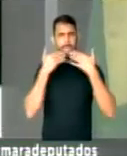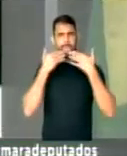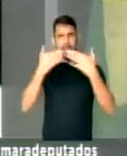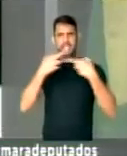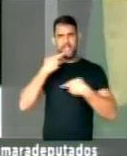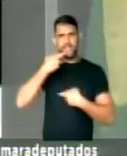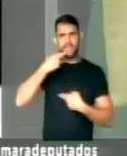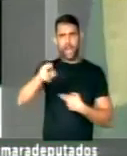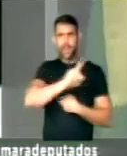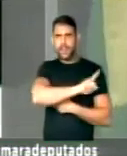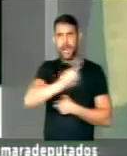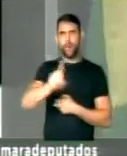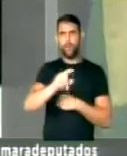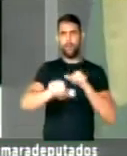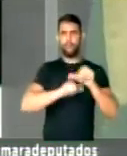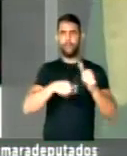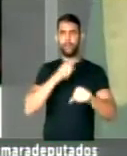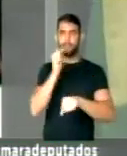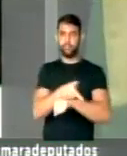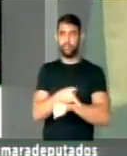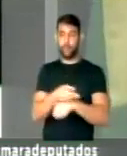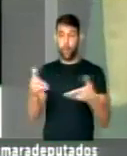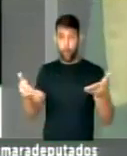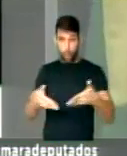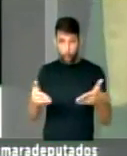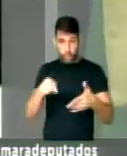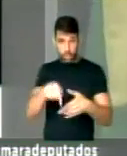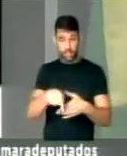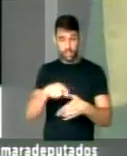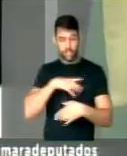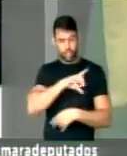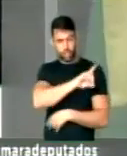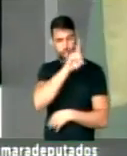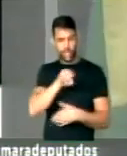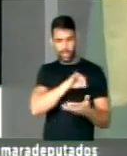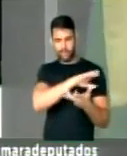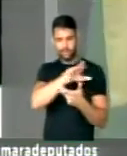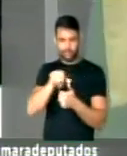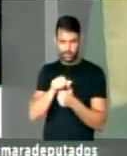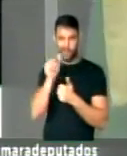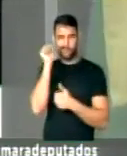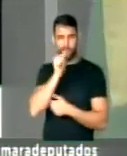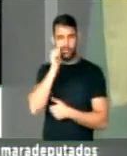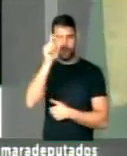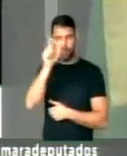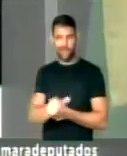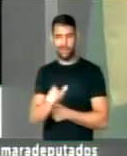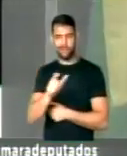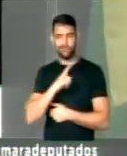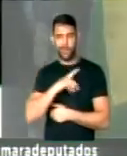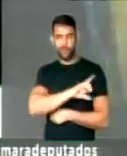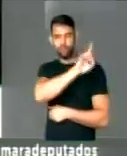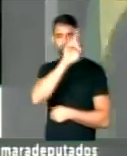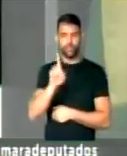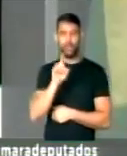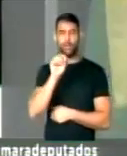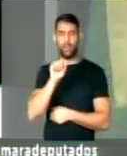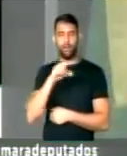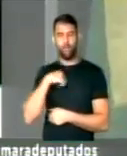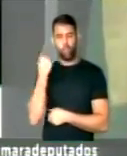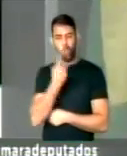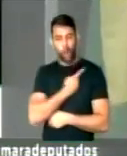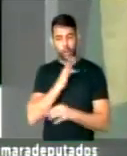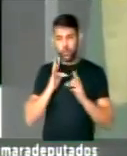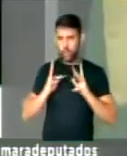não à reforma da Previdência. Hoje, Dia Internacional da Mulher, é um dia onde